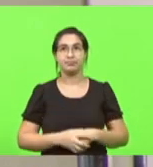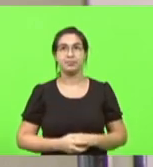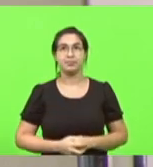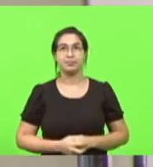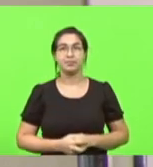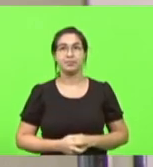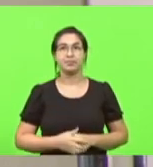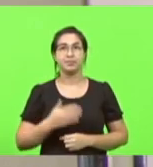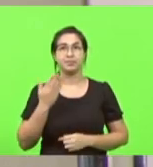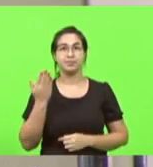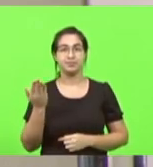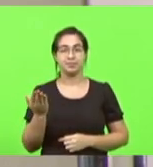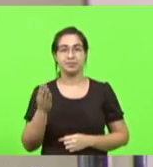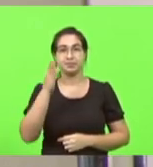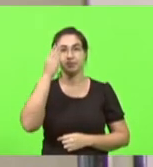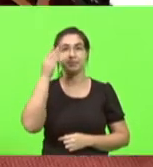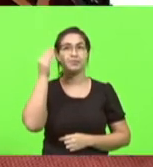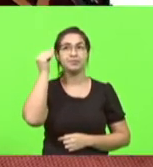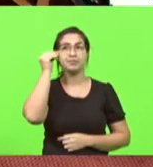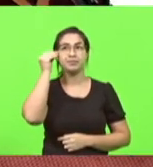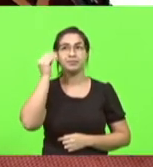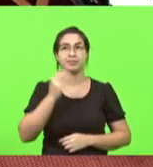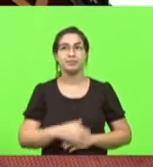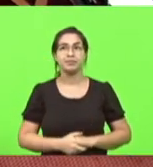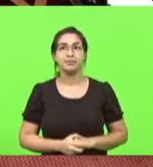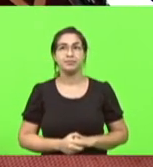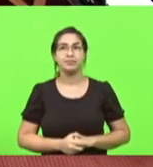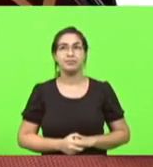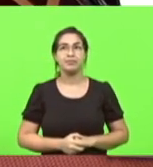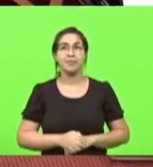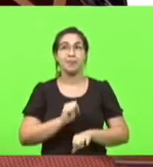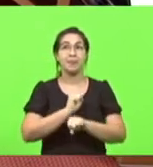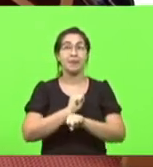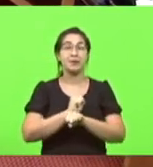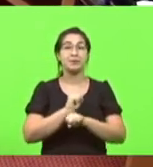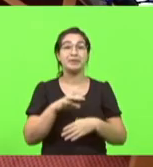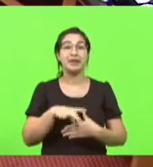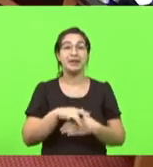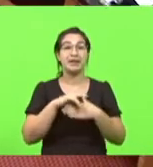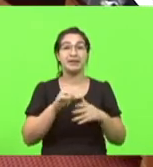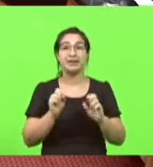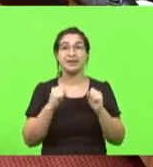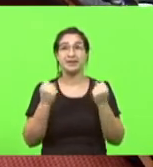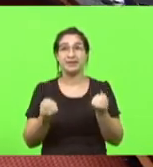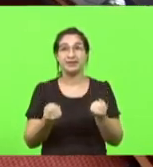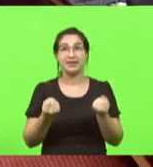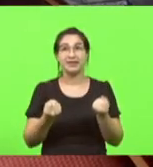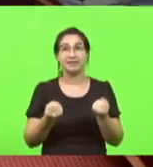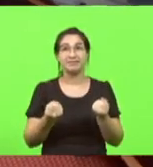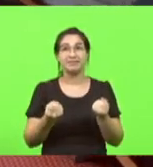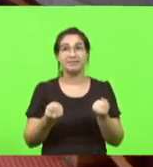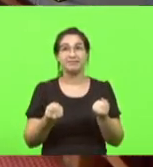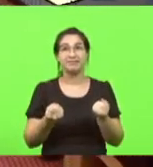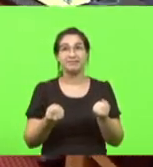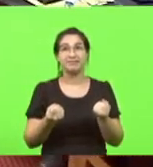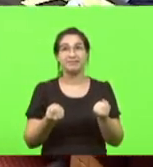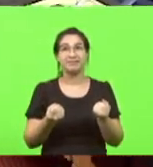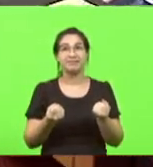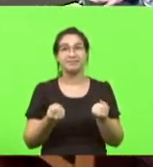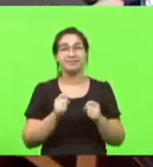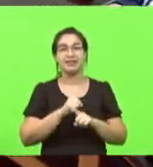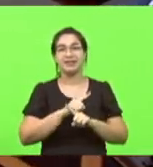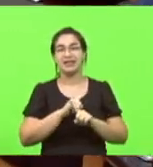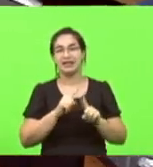Com a palavra, a deputada Luciane Carminati. Eu ia esperar o líder do governo fazer a defesa pela não derrubada